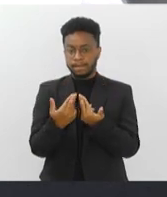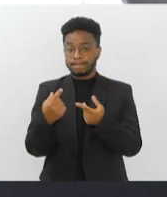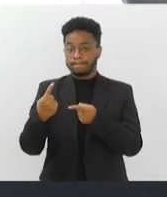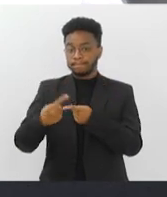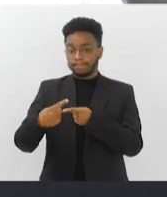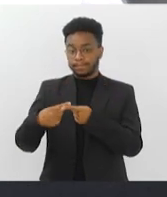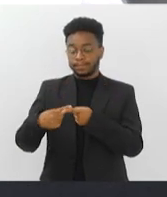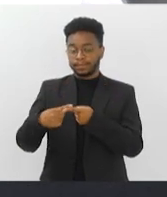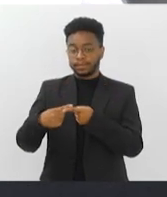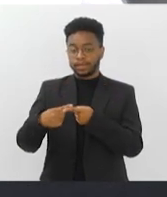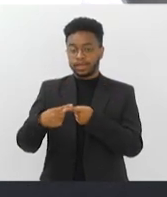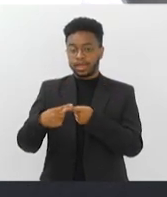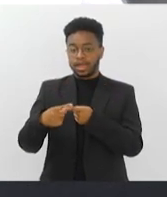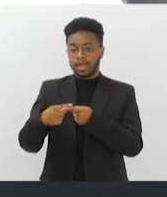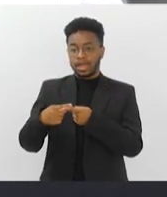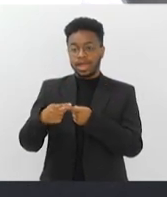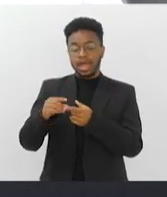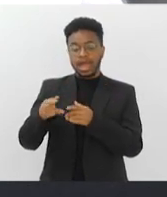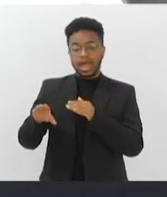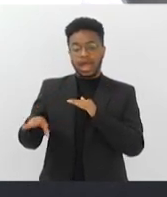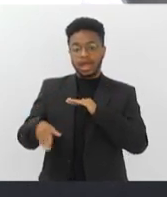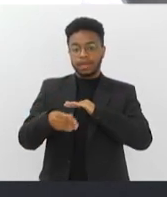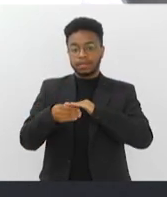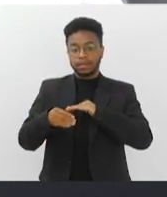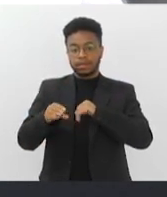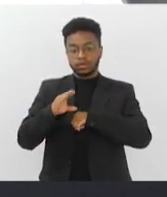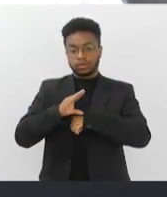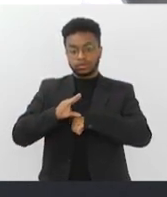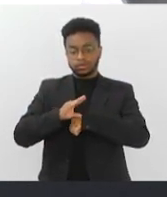emenda constitucional previa